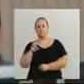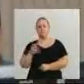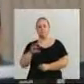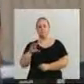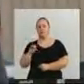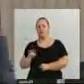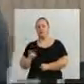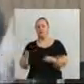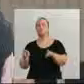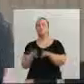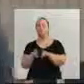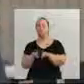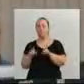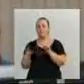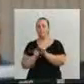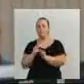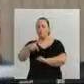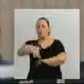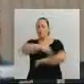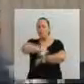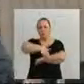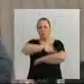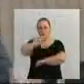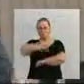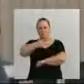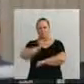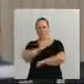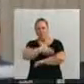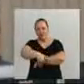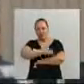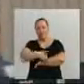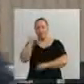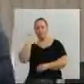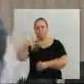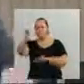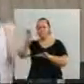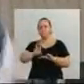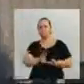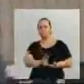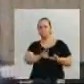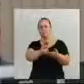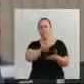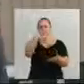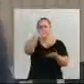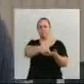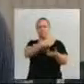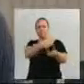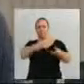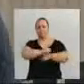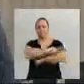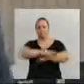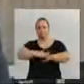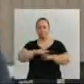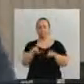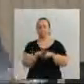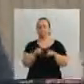recentemente já receberam, Rua Rodolfo Frotner e Paulo Erma Rosenwasser, que já iniciam agora, este mês, mais tardar em janeiro, também